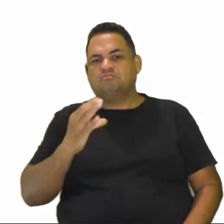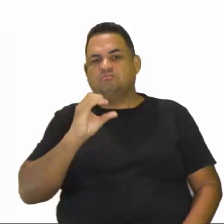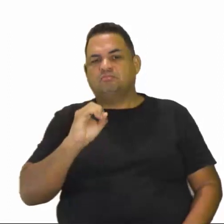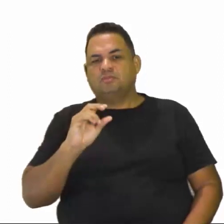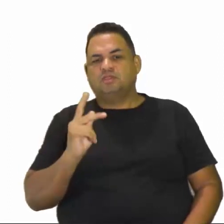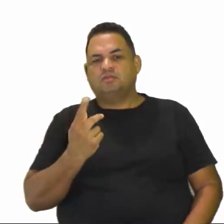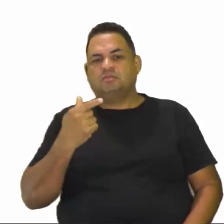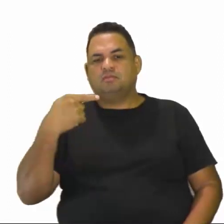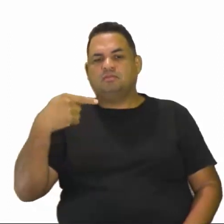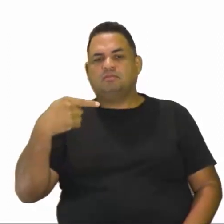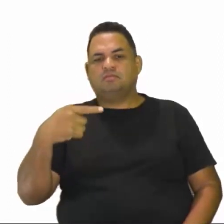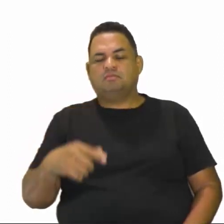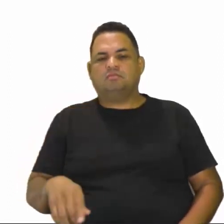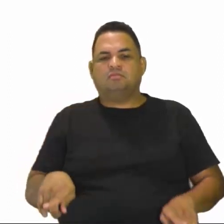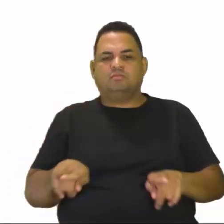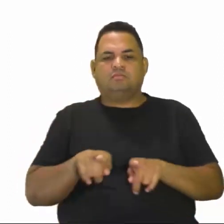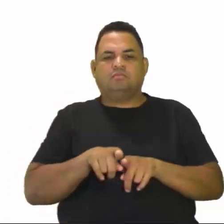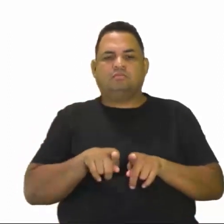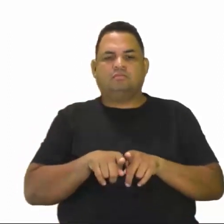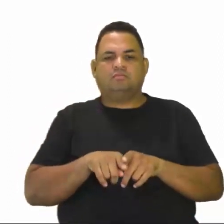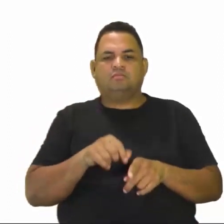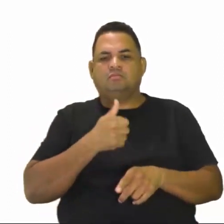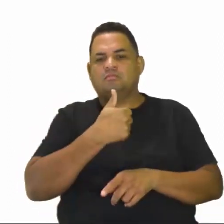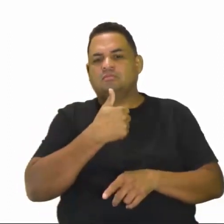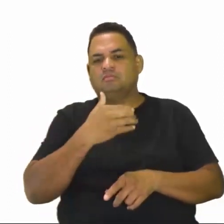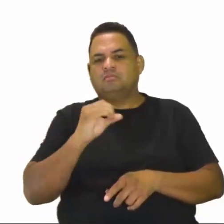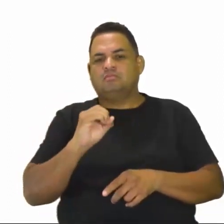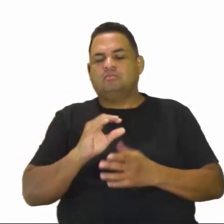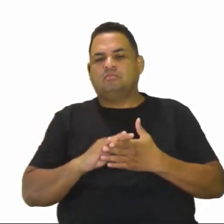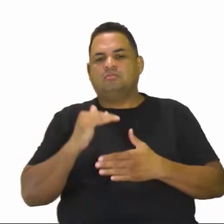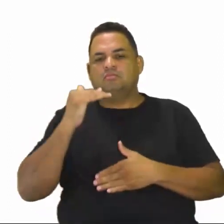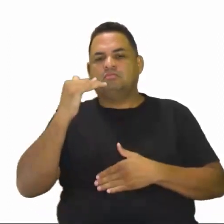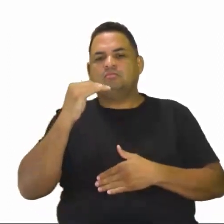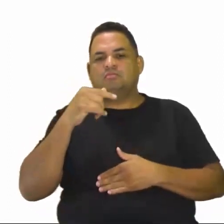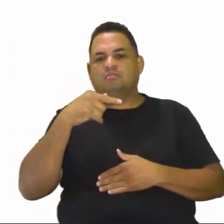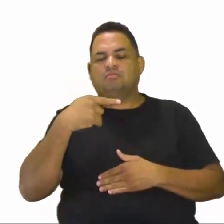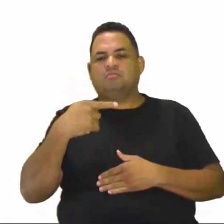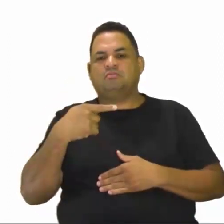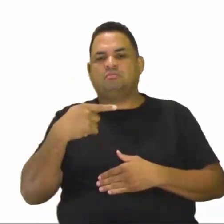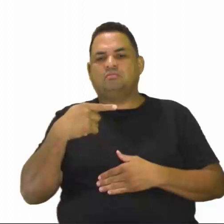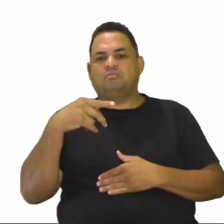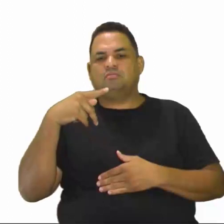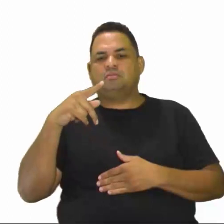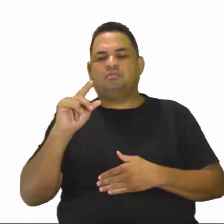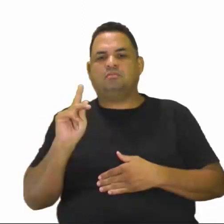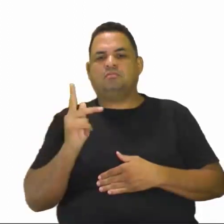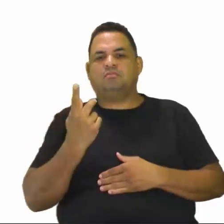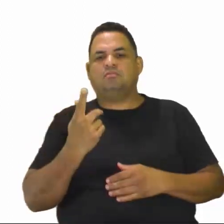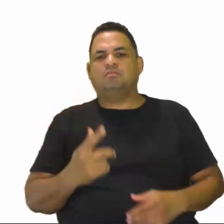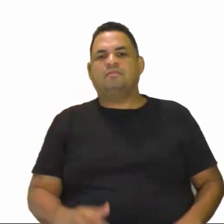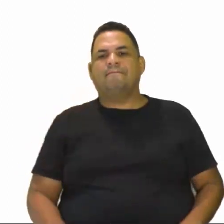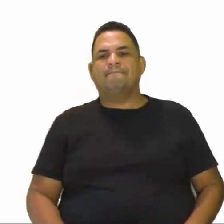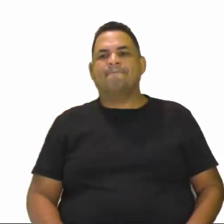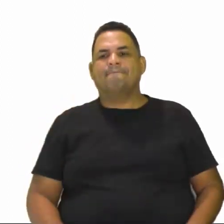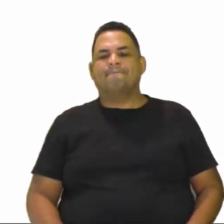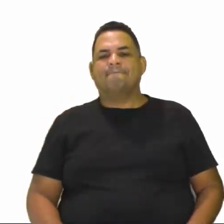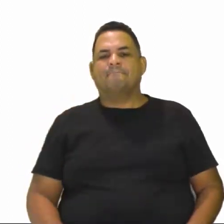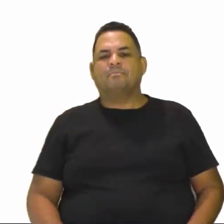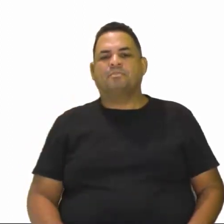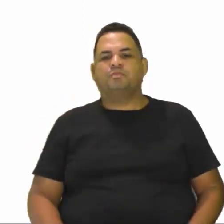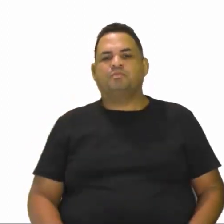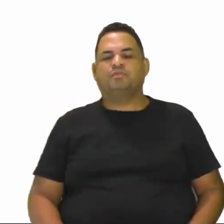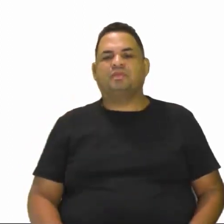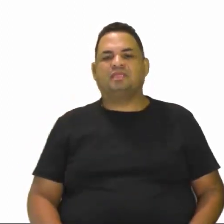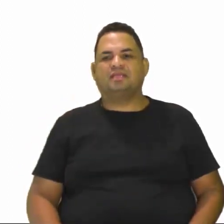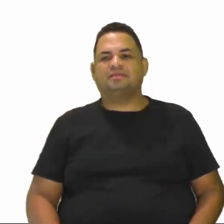de OH- também é igual a 10 elevado menos o pH. Só que,